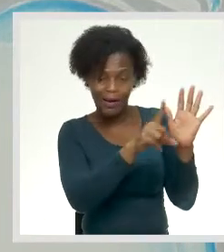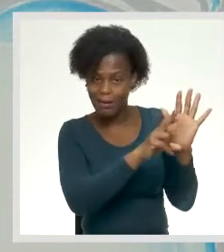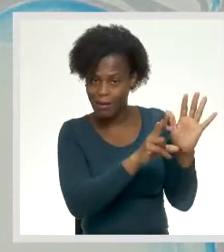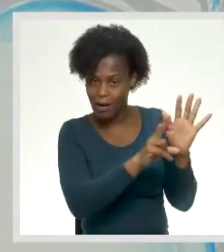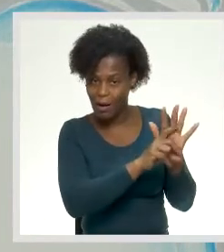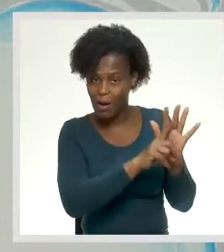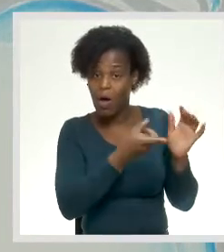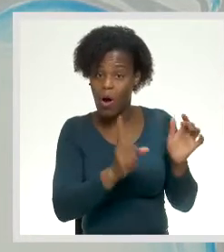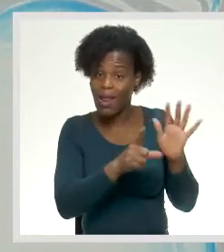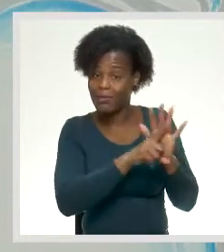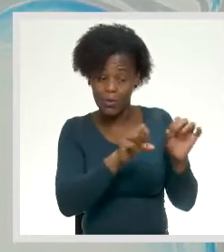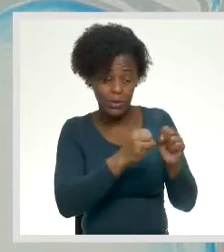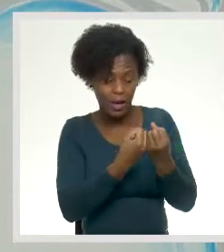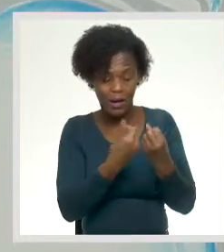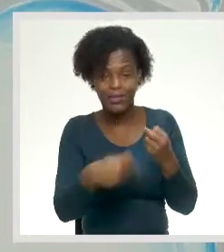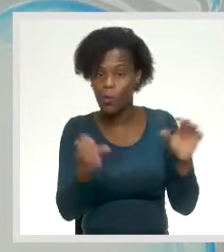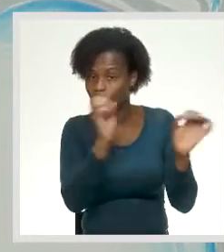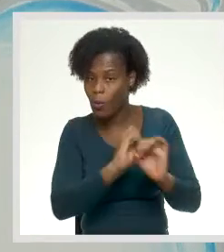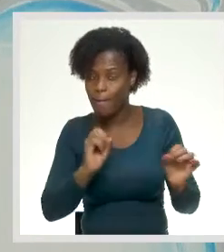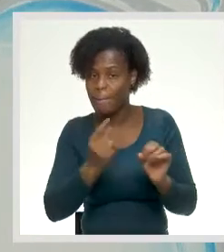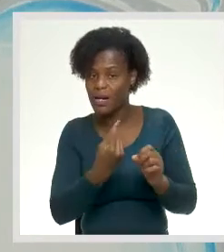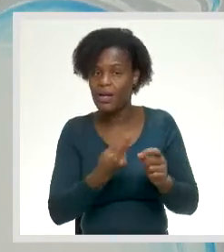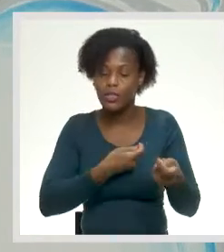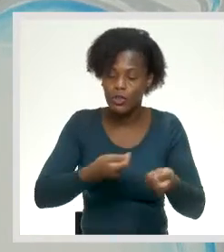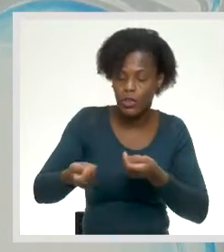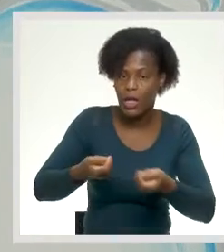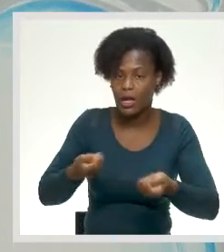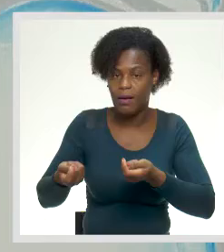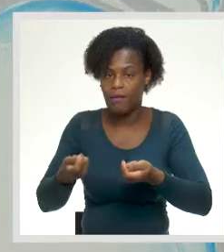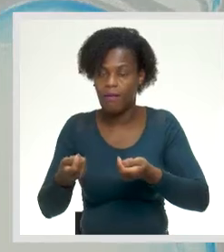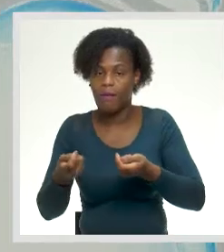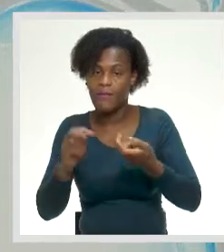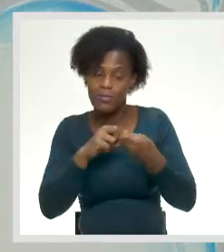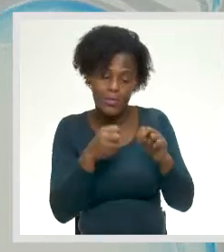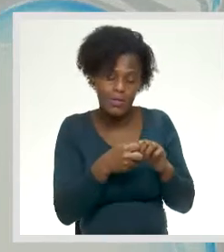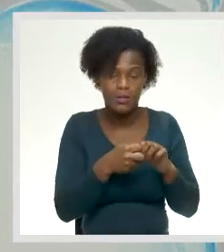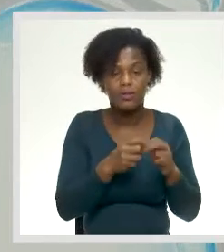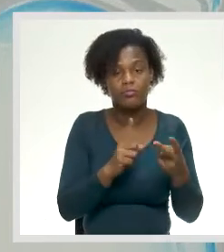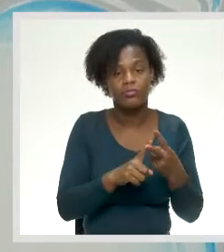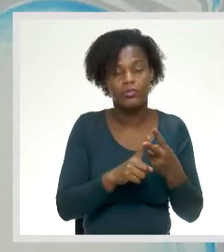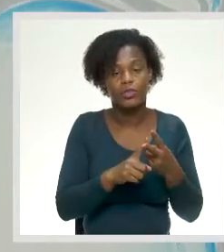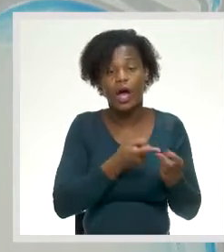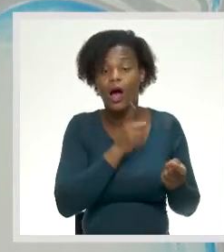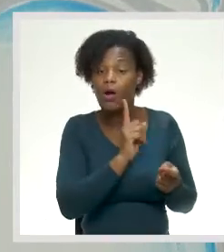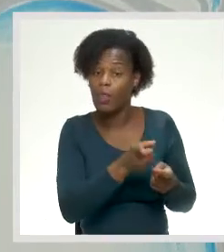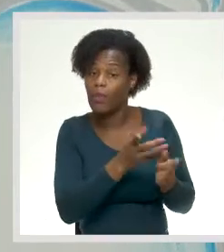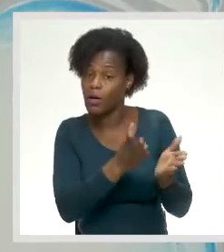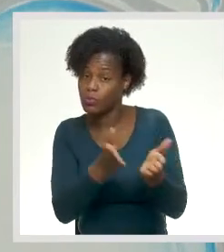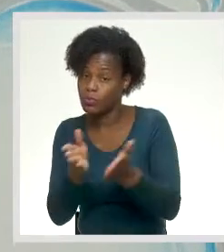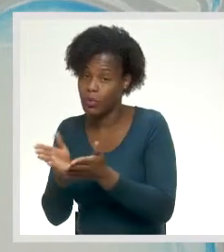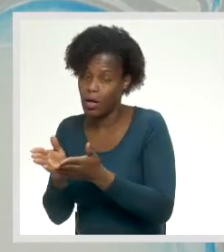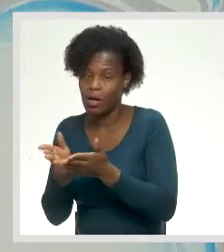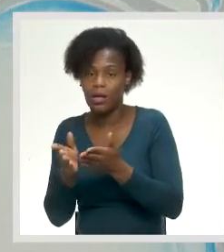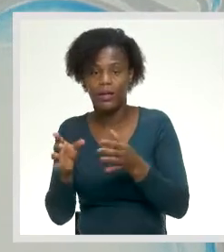não houvesse uma ordem social para gerir, ou melhor, para gerir o conflito, para orientar